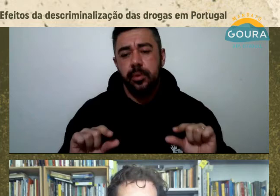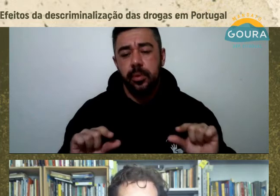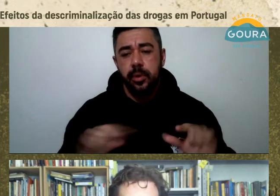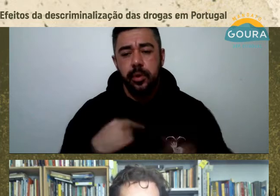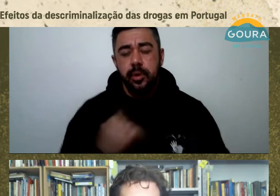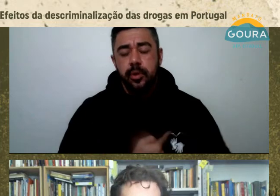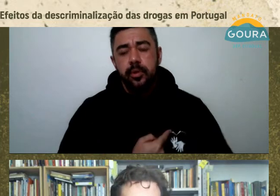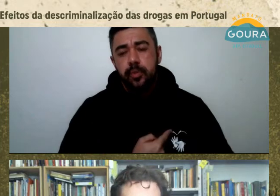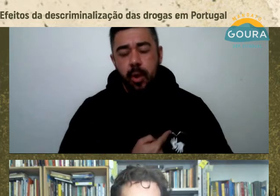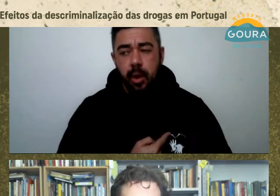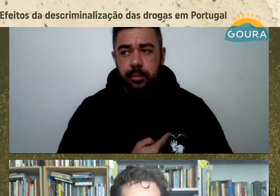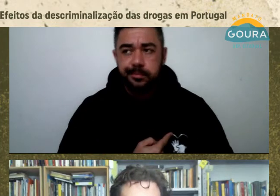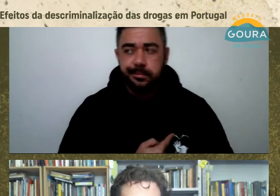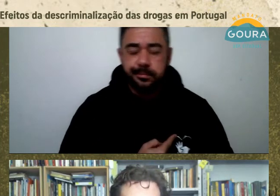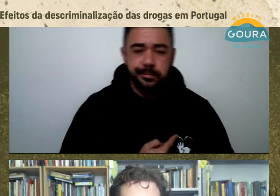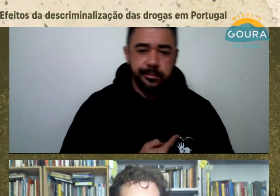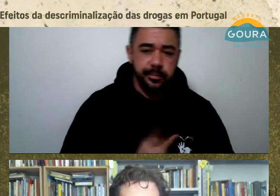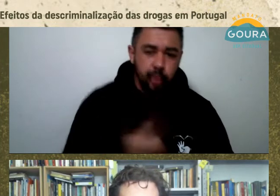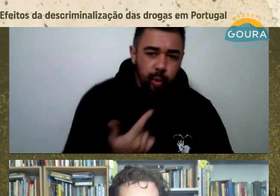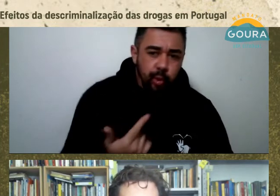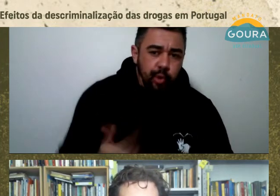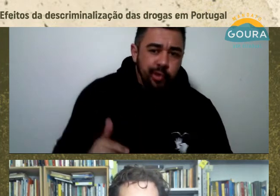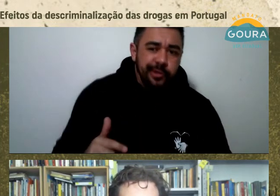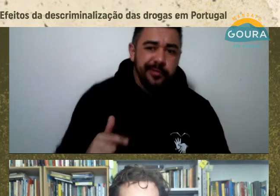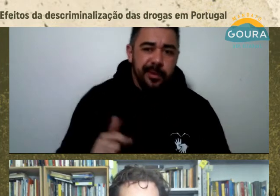uma grande criminalidade